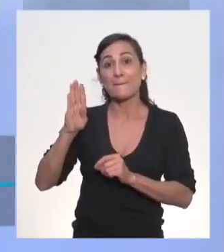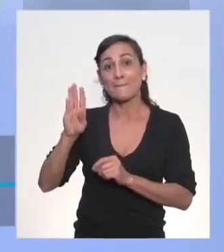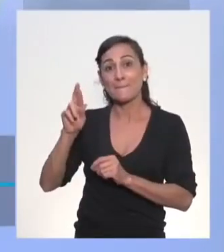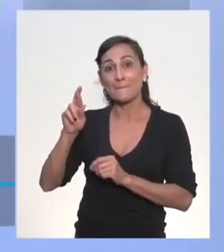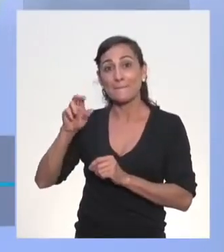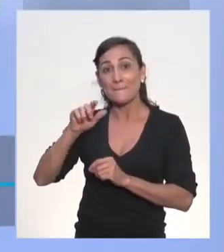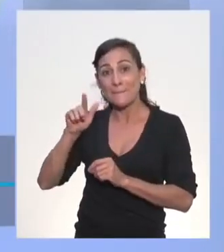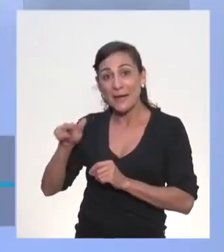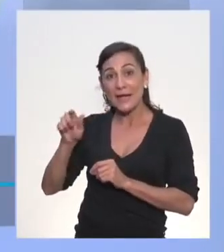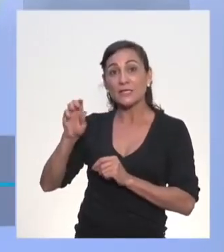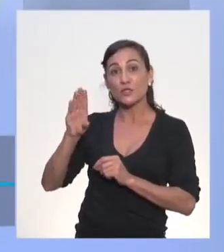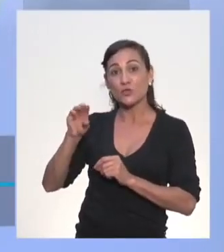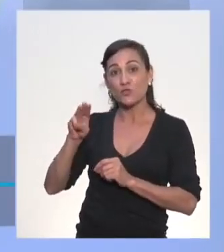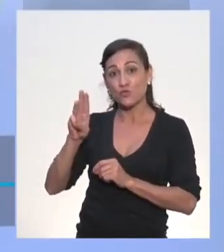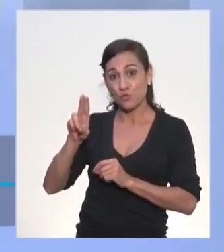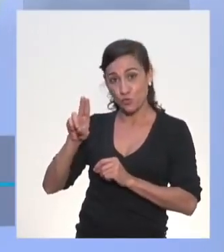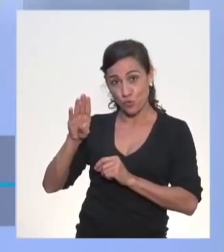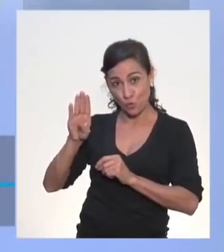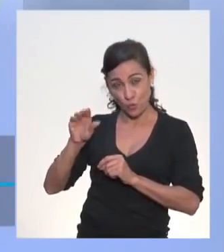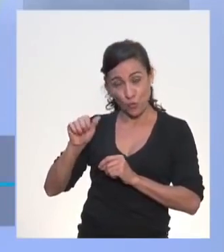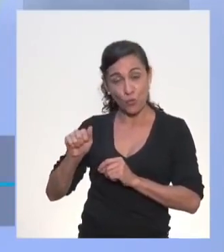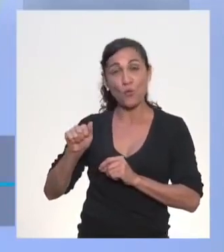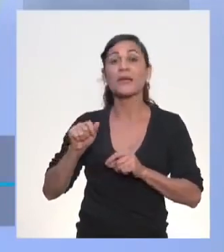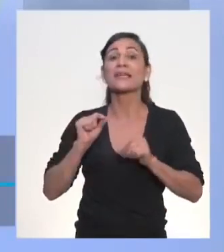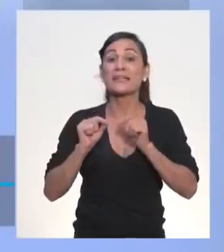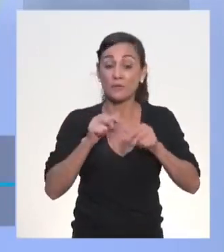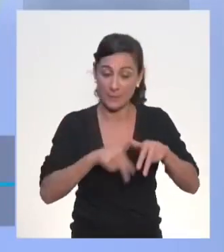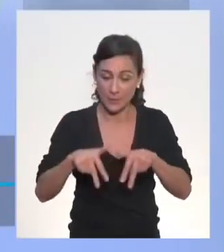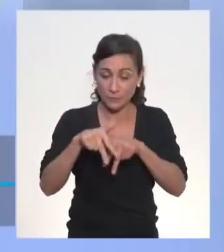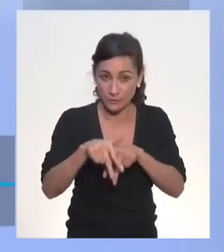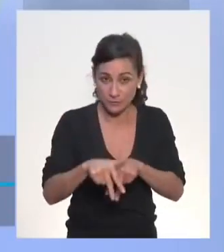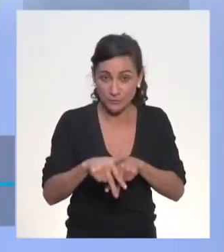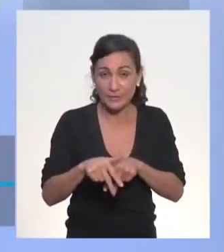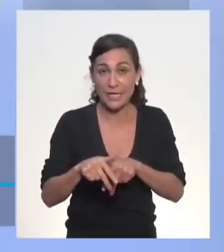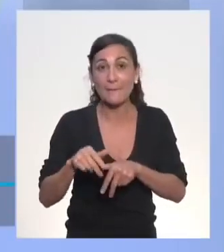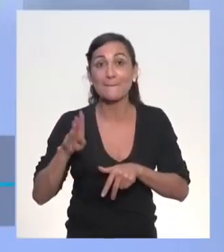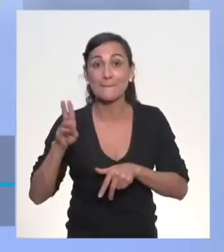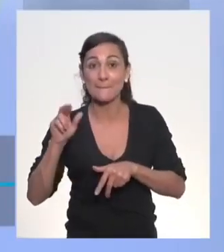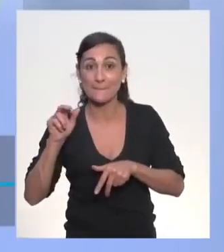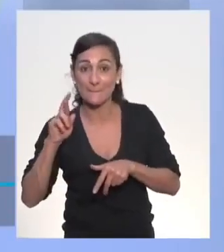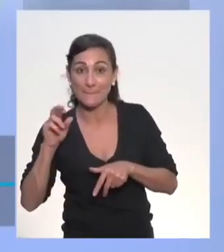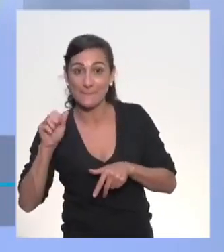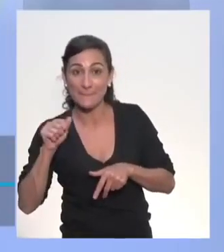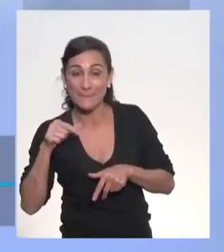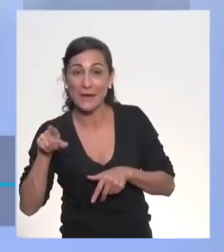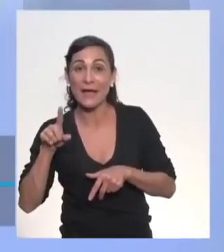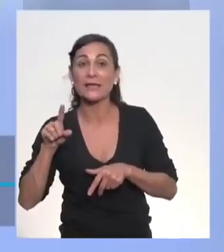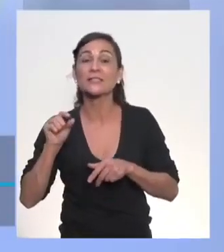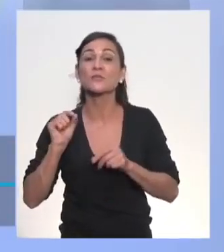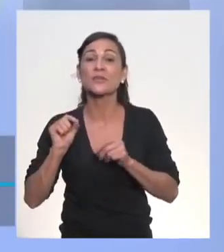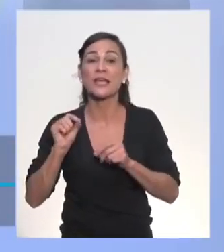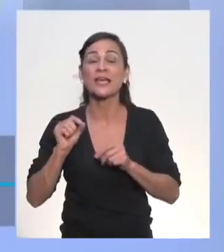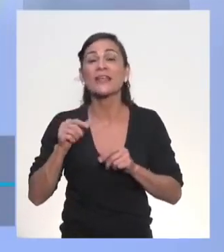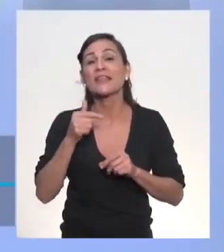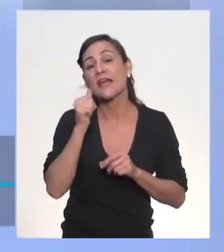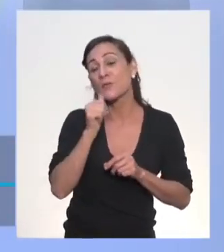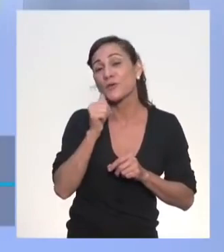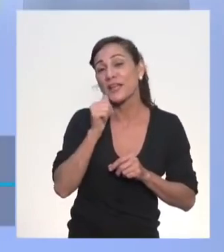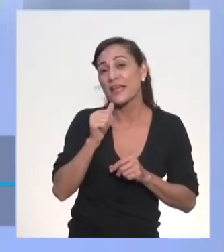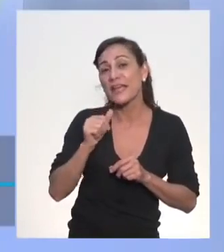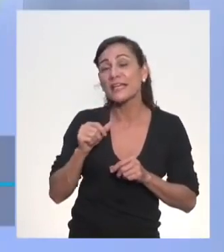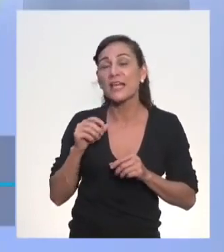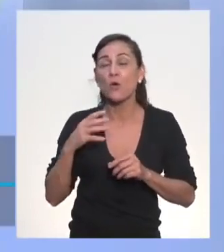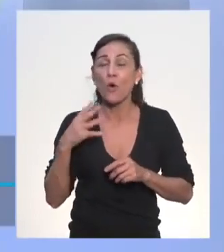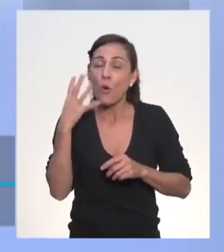né? É um livro em que a pessoa tem o protagonista, Brás Cubas, tem lá a Virgília, que é o grande amor da